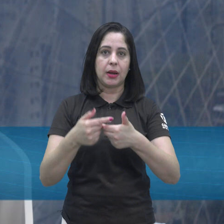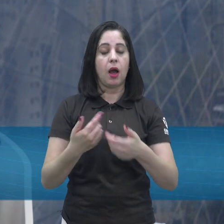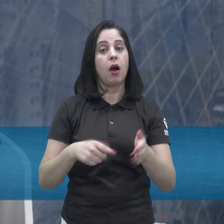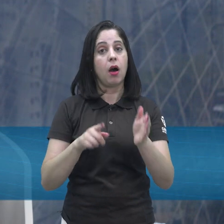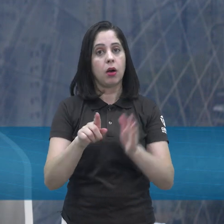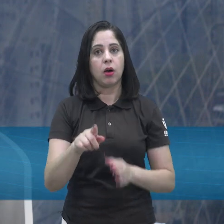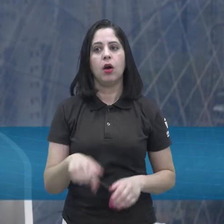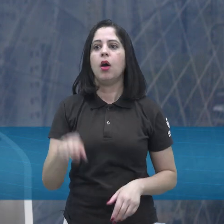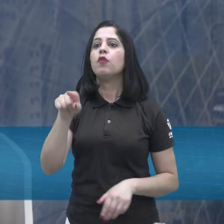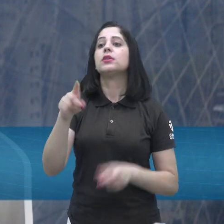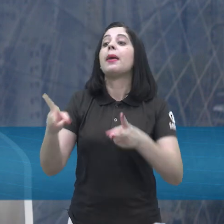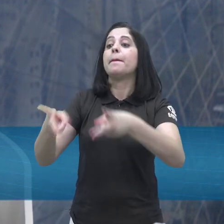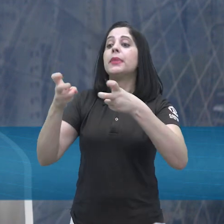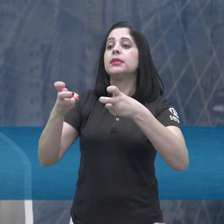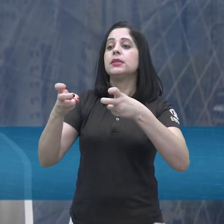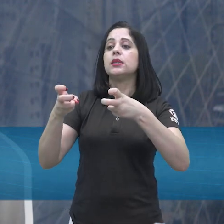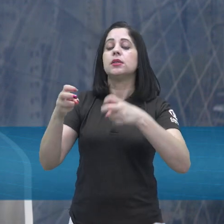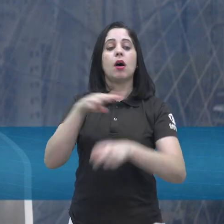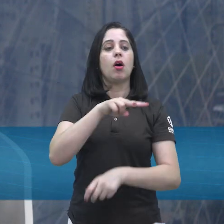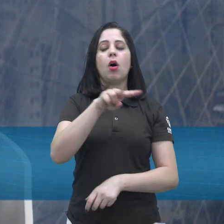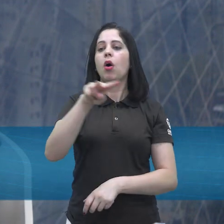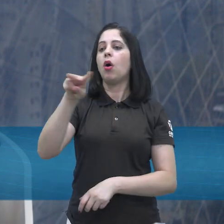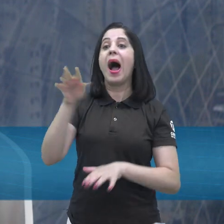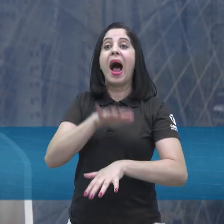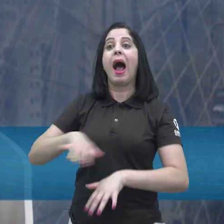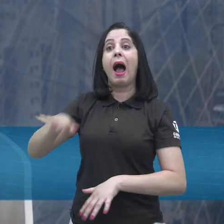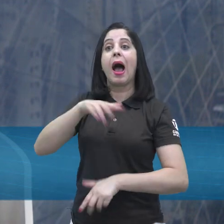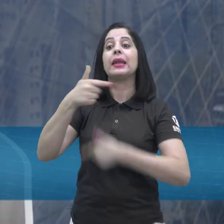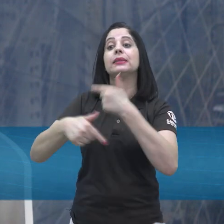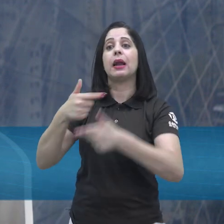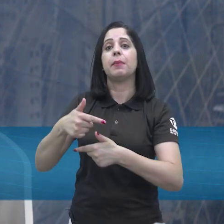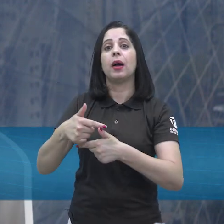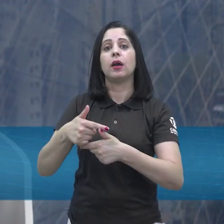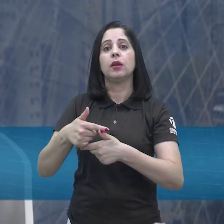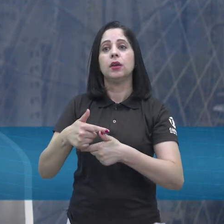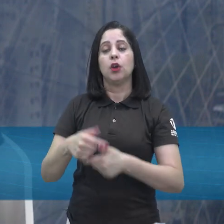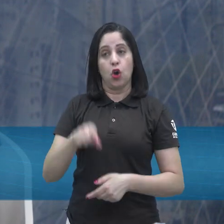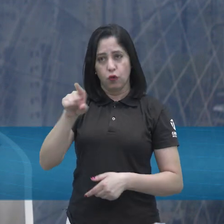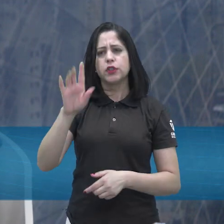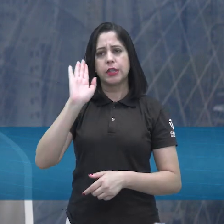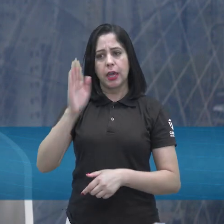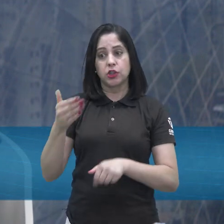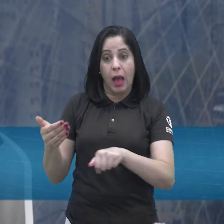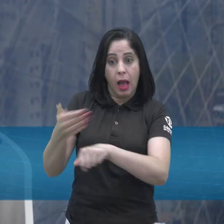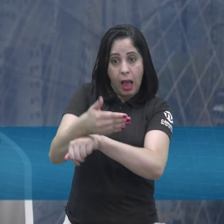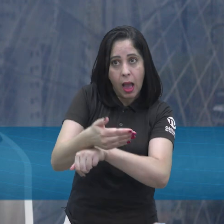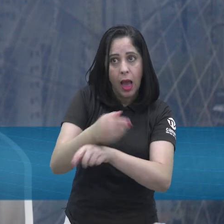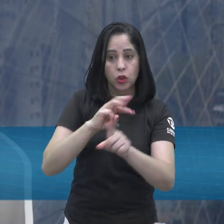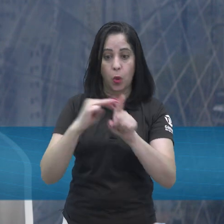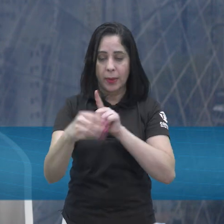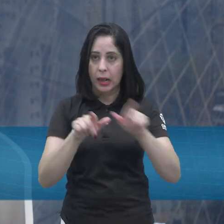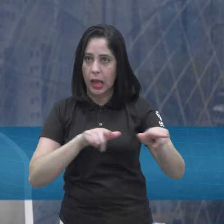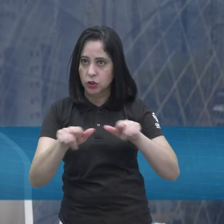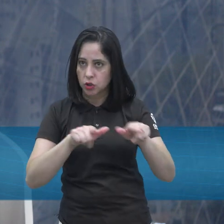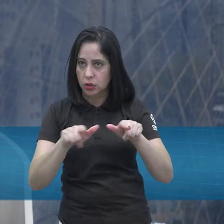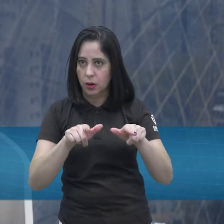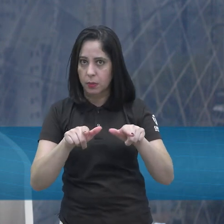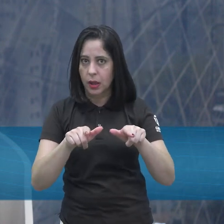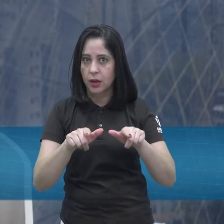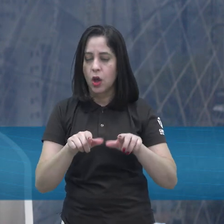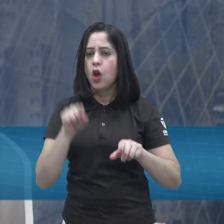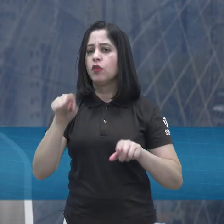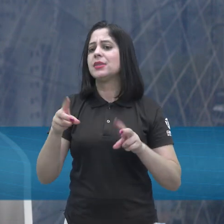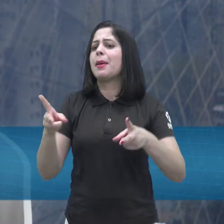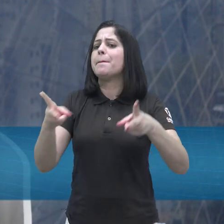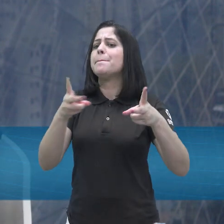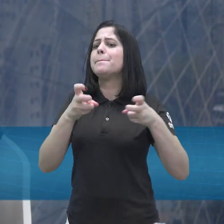carreira, falo para ele, olha ao seu redor, olha a área em que você está, então você já encontrou uma área ou uma tarefa que você gosta de se desenvolver